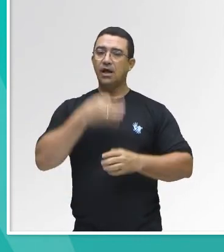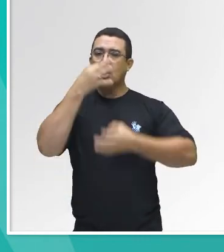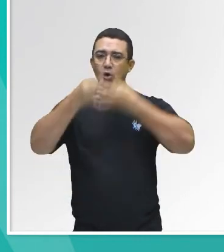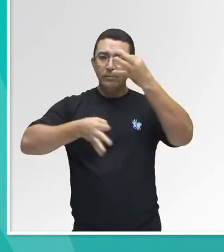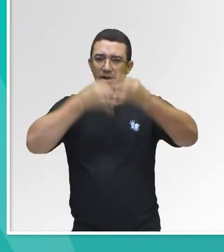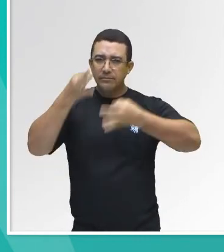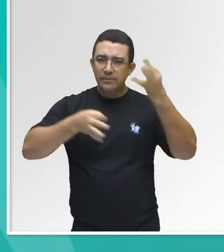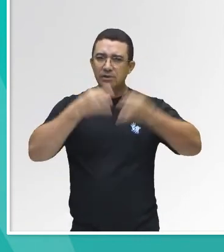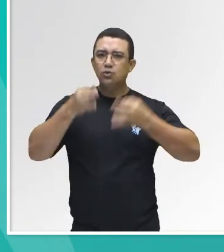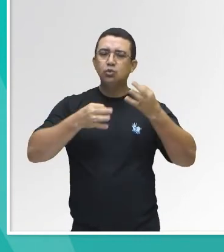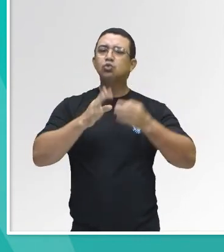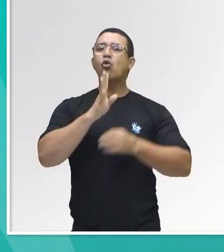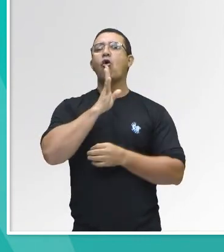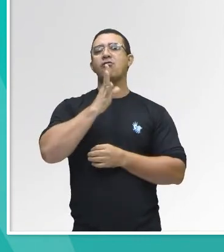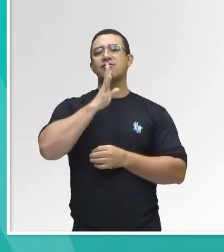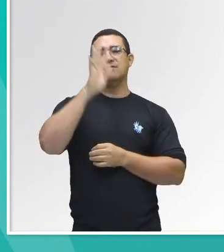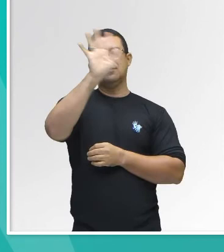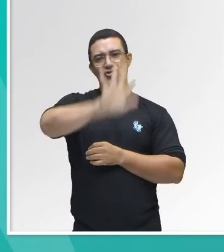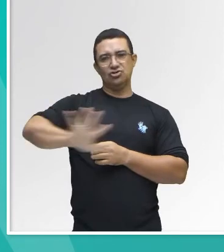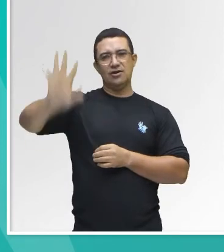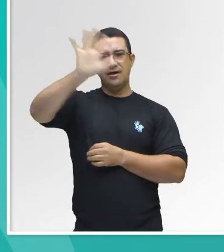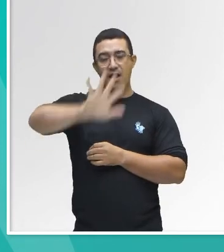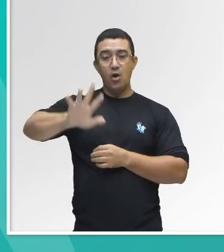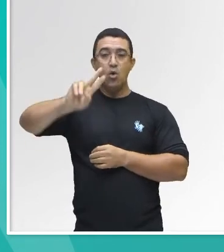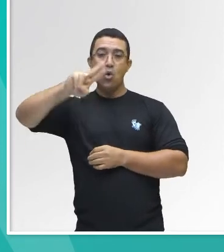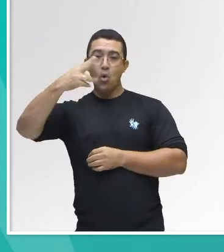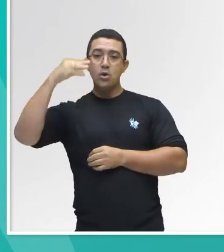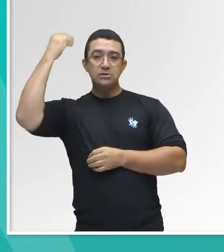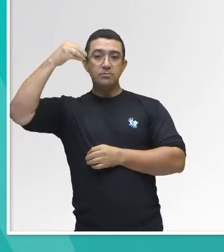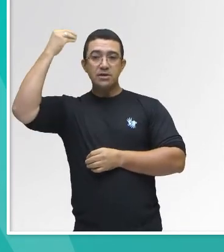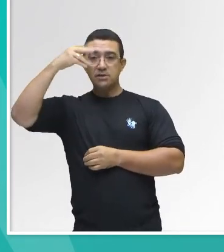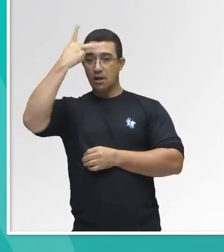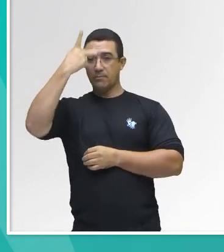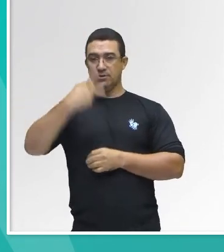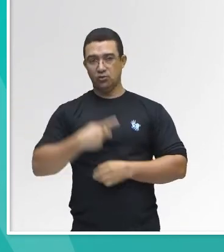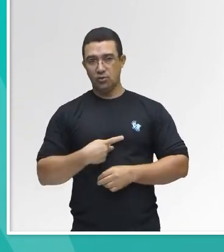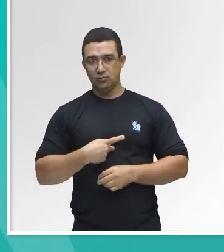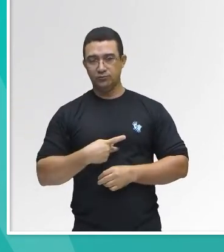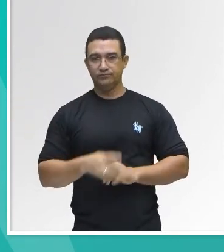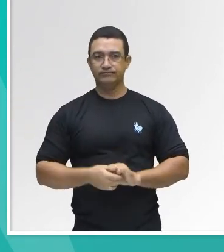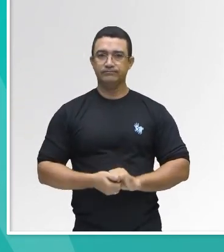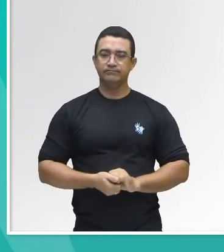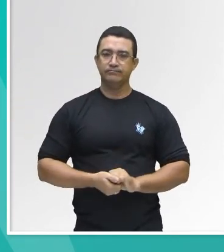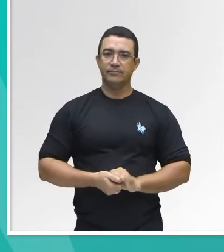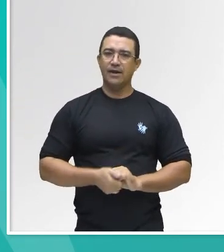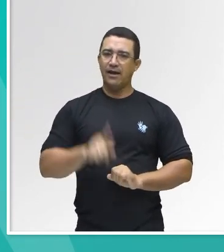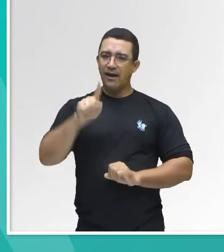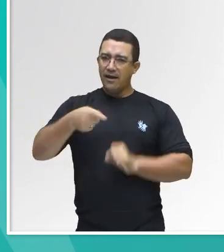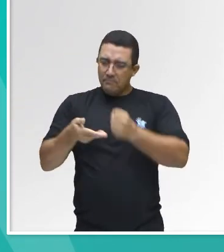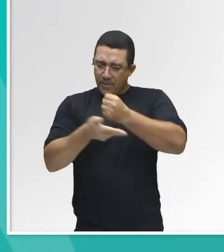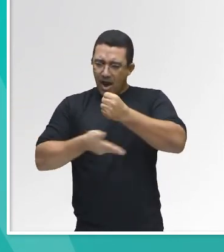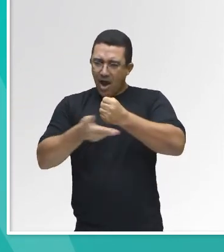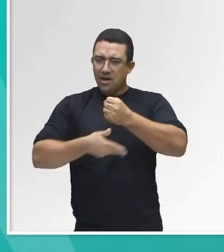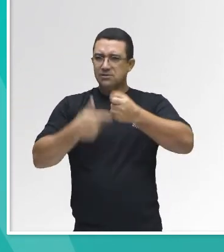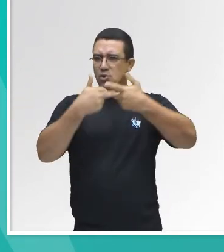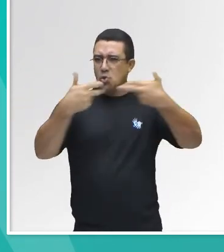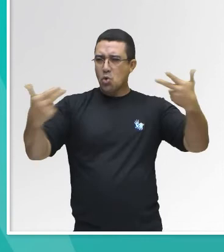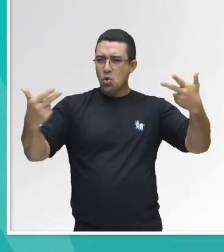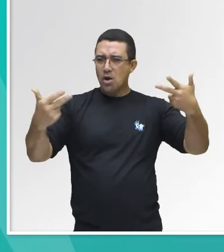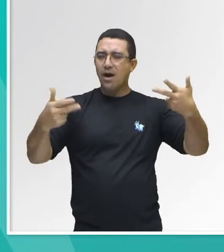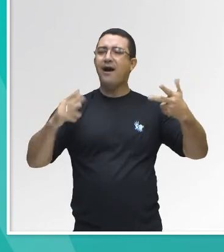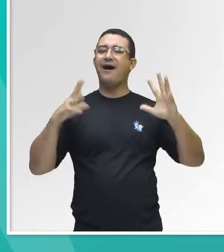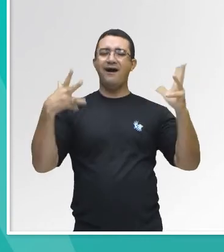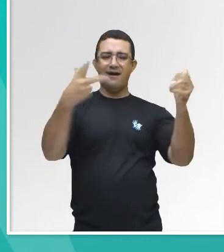argumentos de conhecimento general ou de experiência personal. Se basam em aquelas ideias que todo mundo